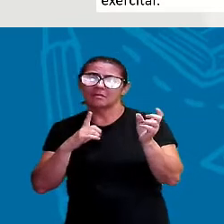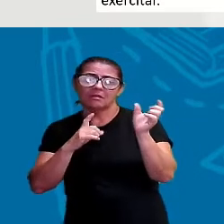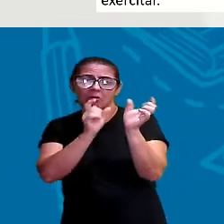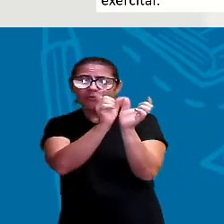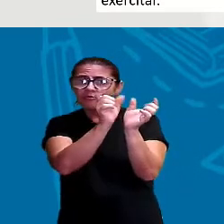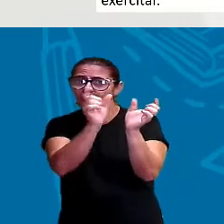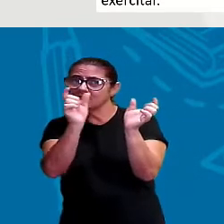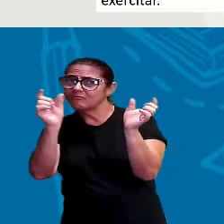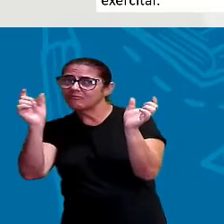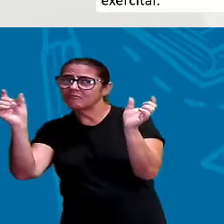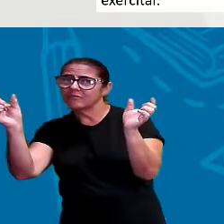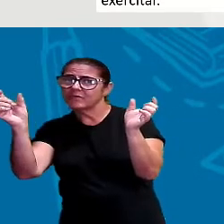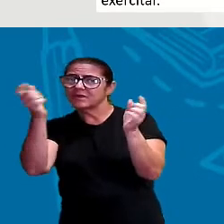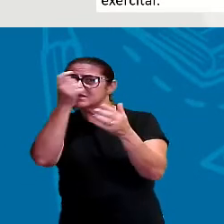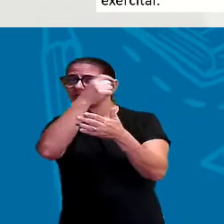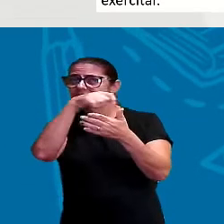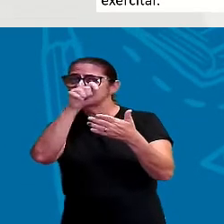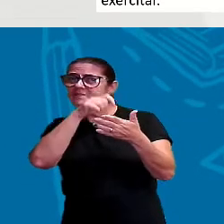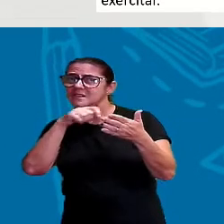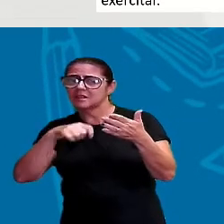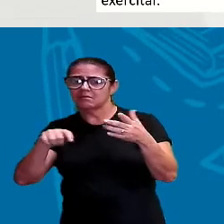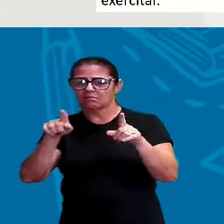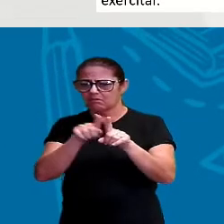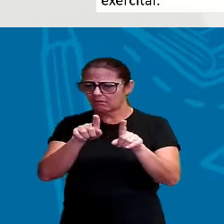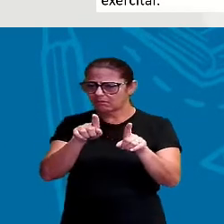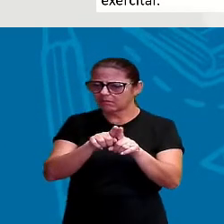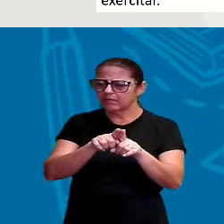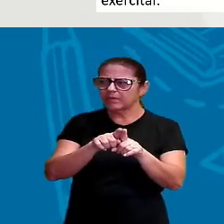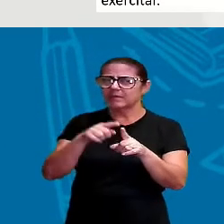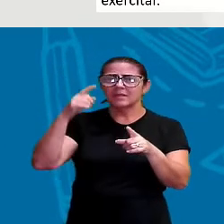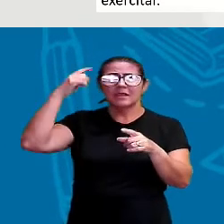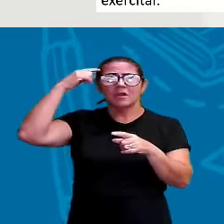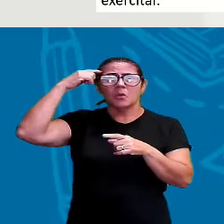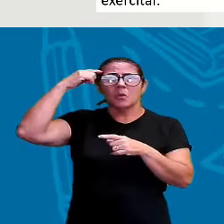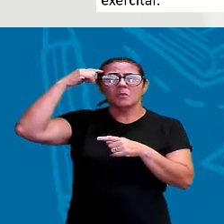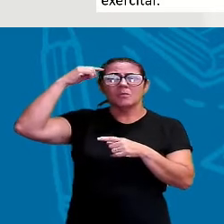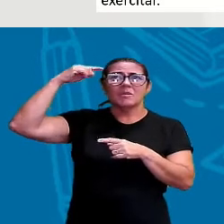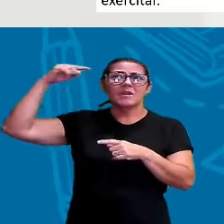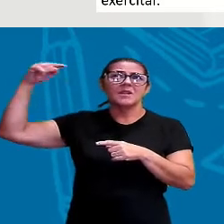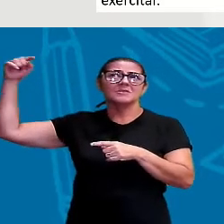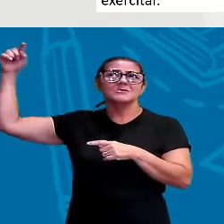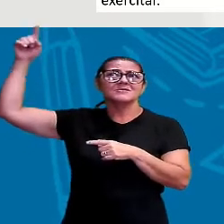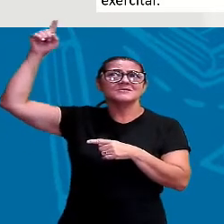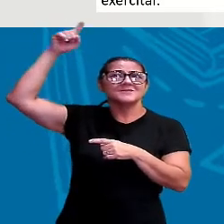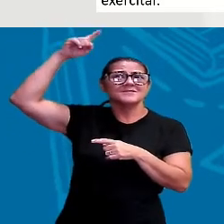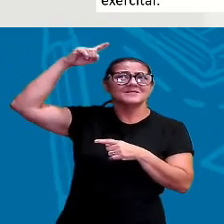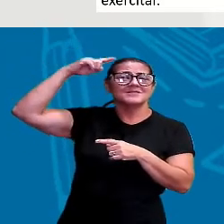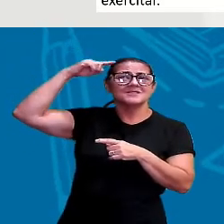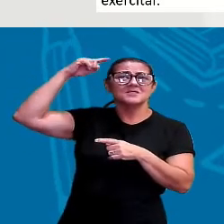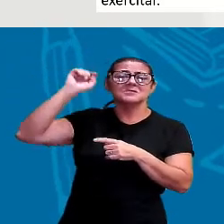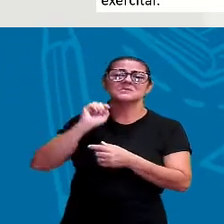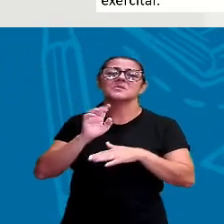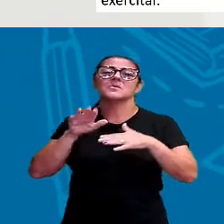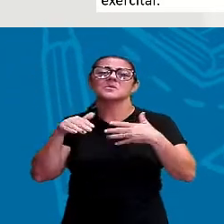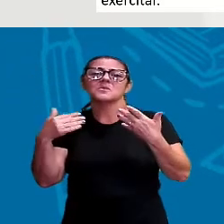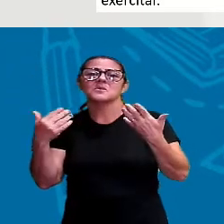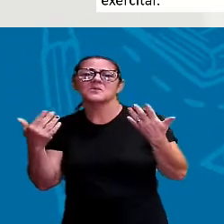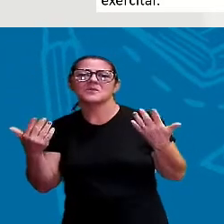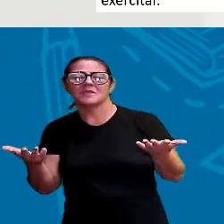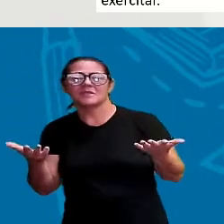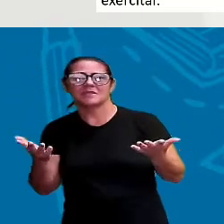aí. Quando está escrito, a gente tem um balãozinho aí, um formato de quê? Será que você já consegue entender qual é o formato do balão que a